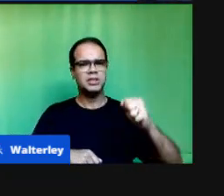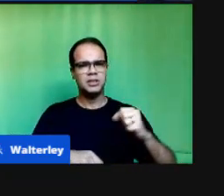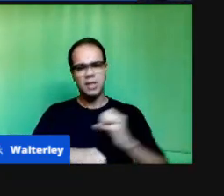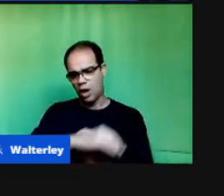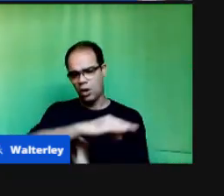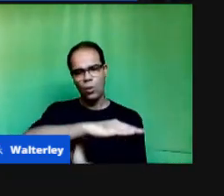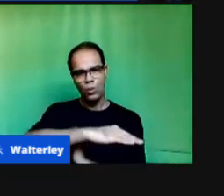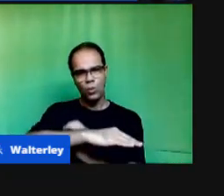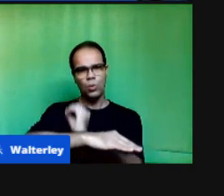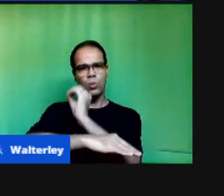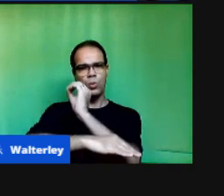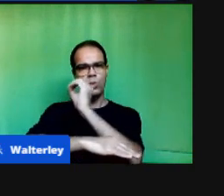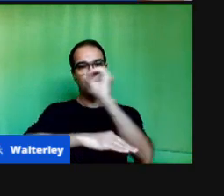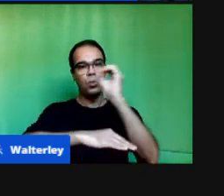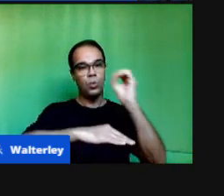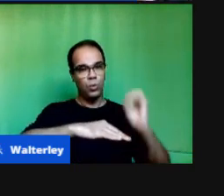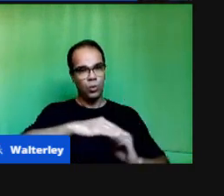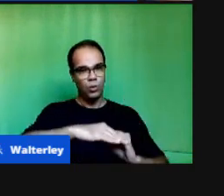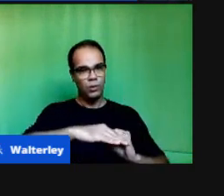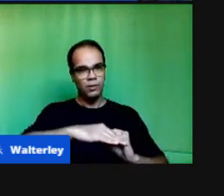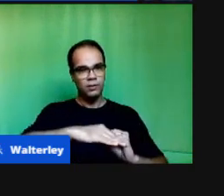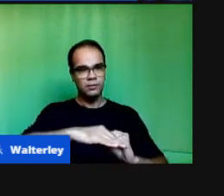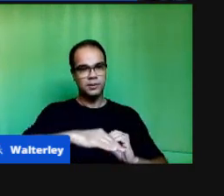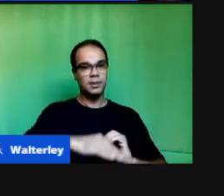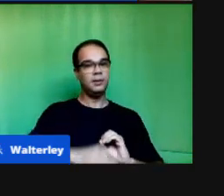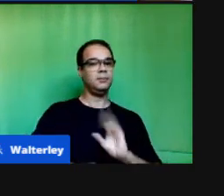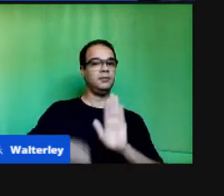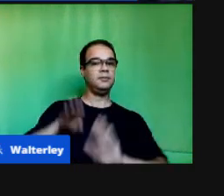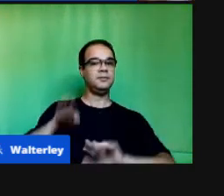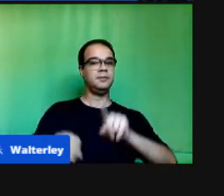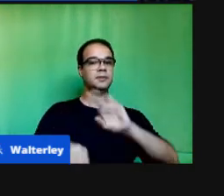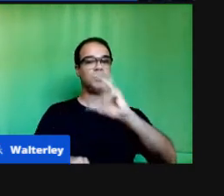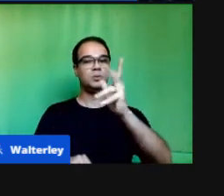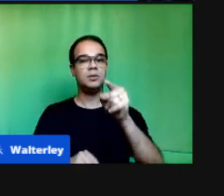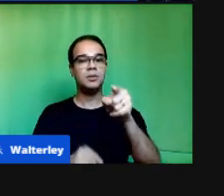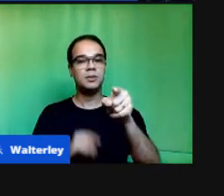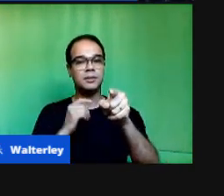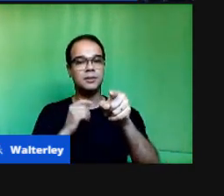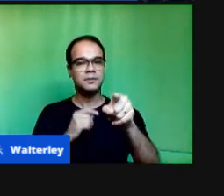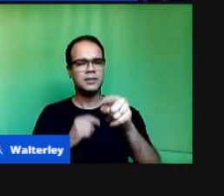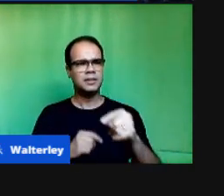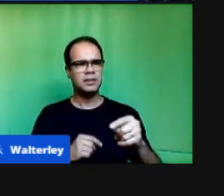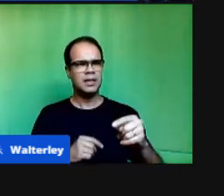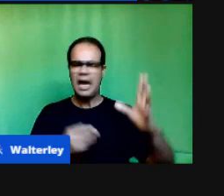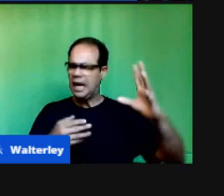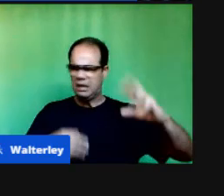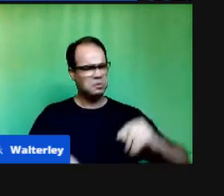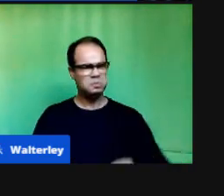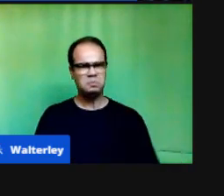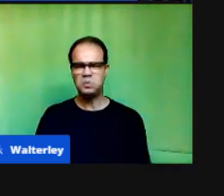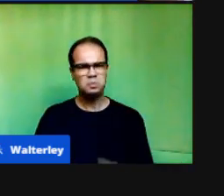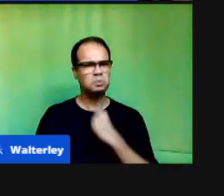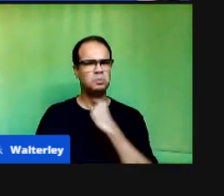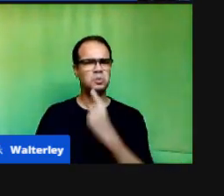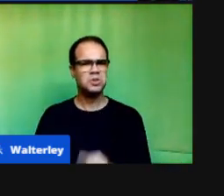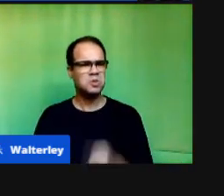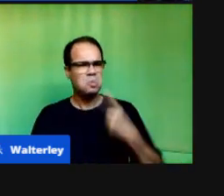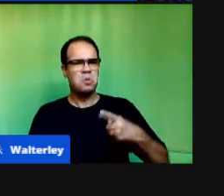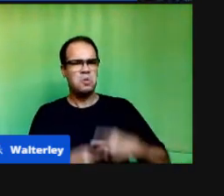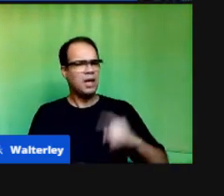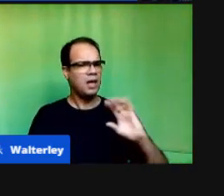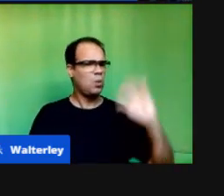é parar de arranjar culpados para aquilo que nós não estamos resolvendo.